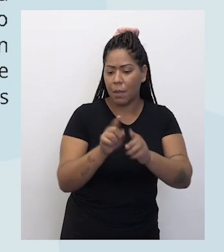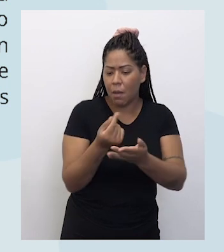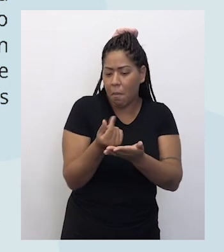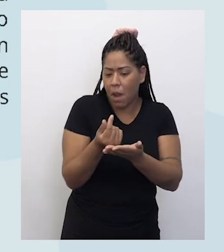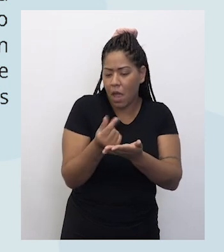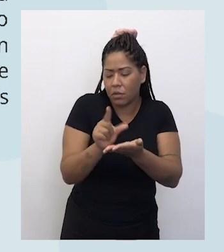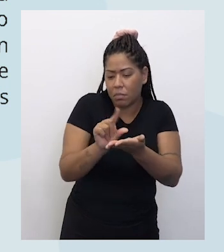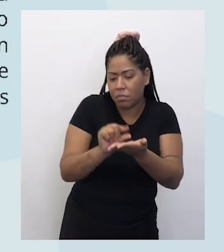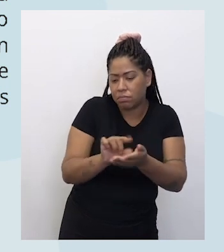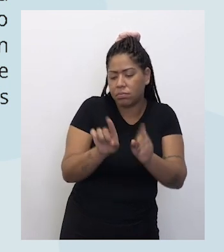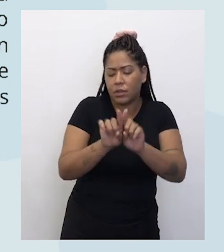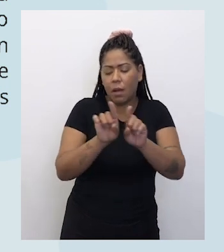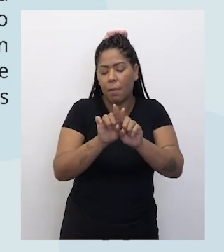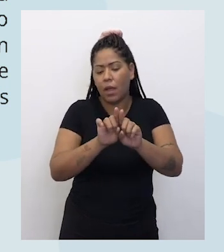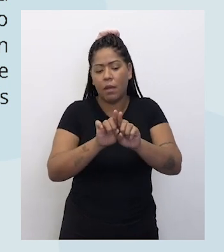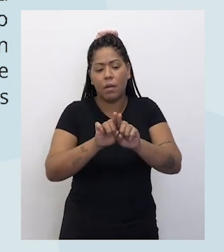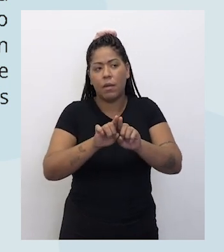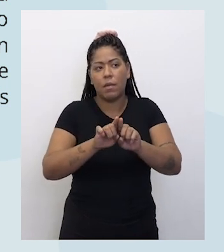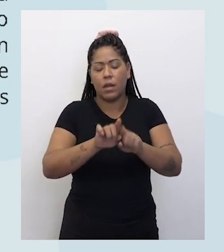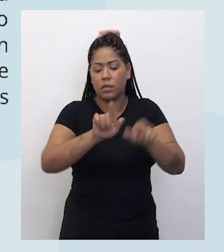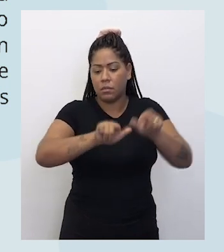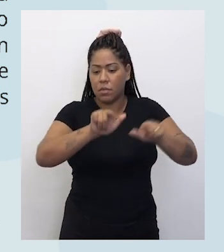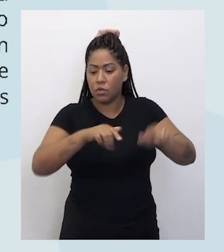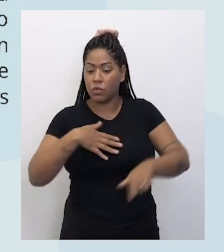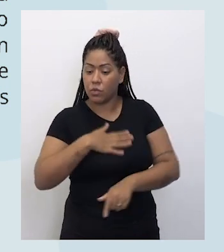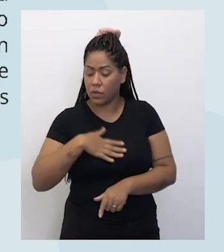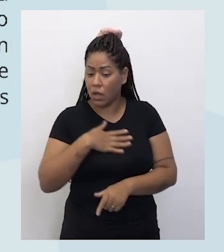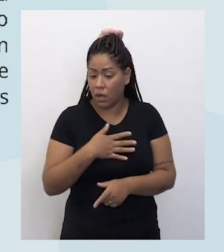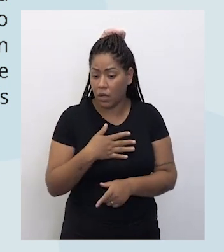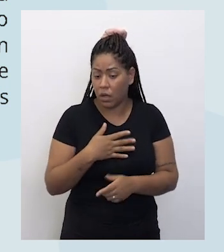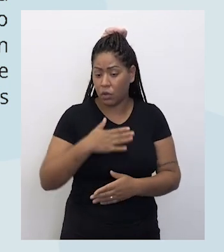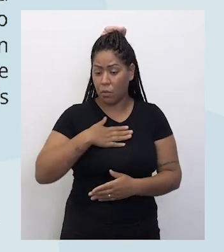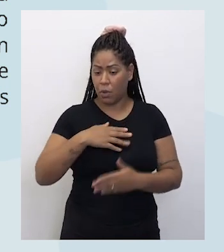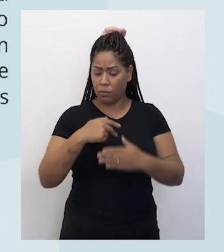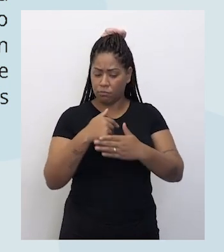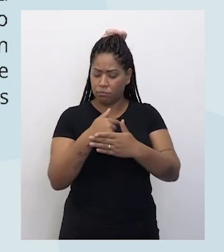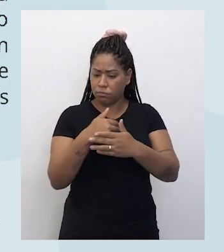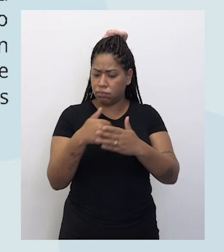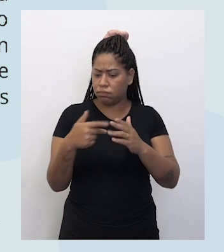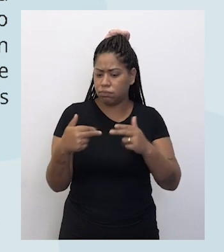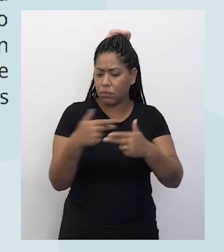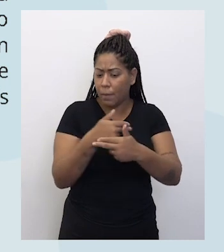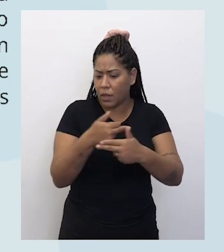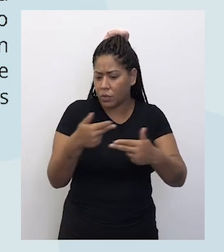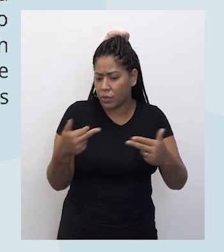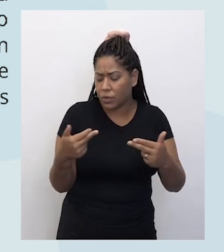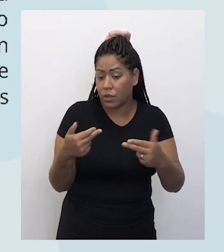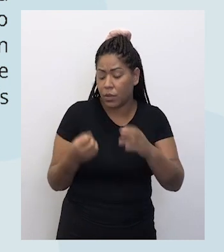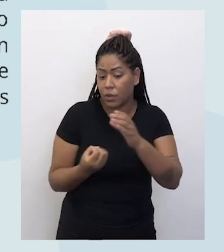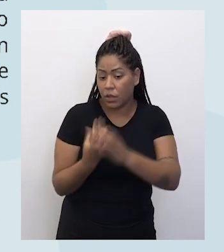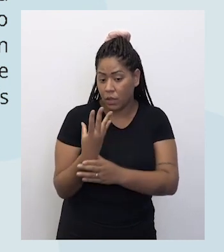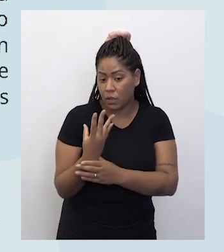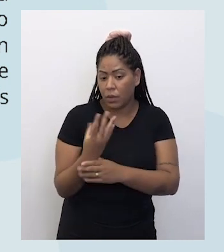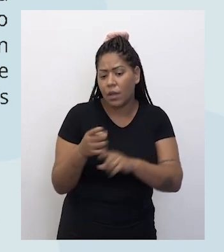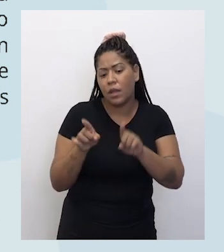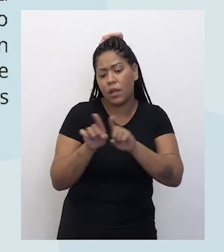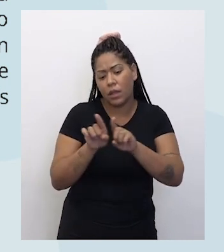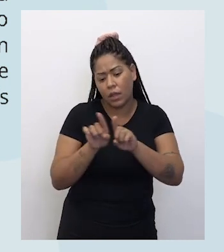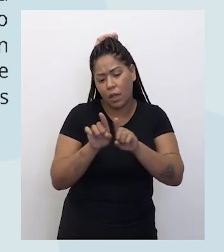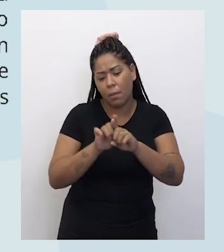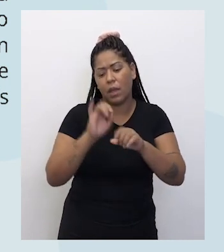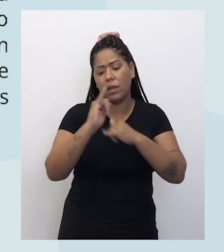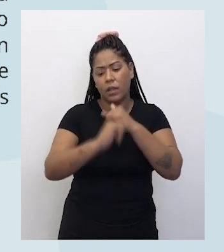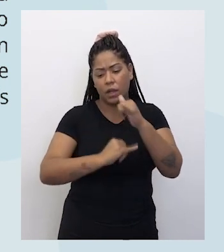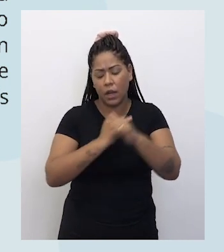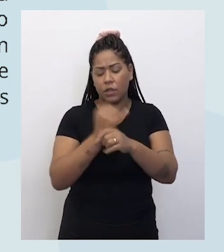o público, a fidelização, a visibilidade da marca, a concorrência e os canais de divulgação mais adequados para